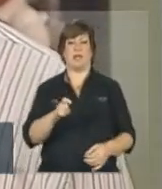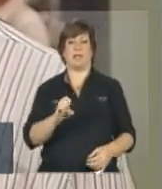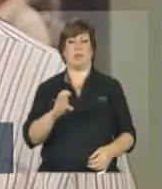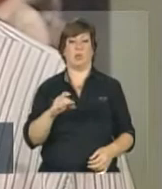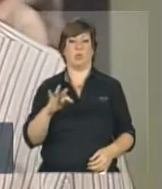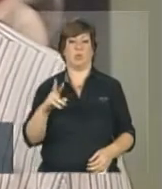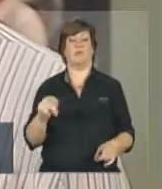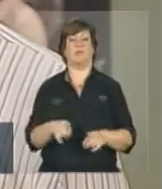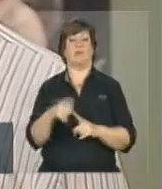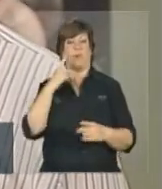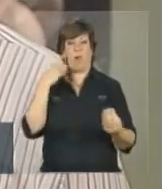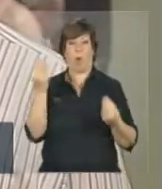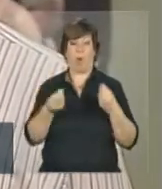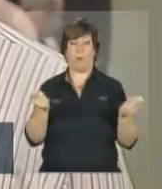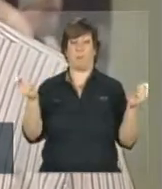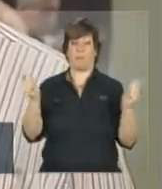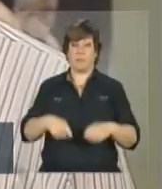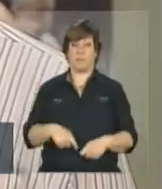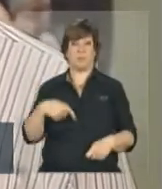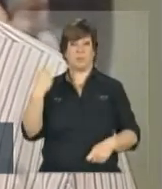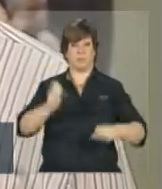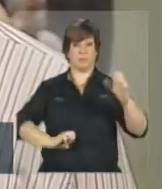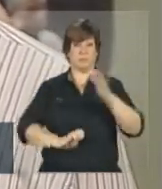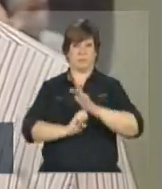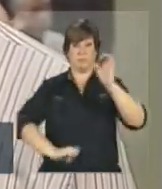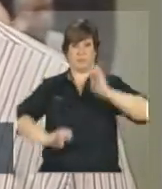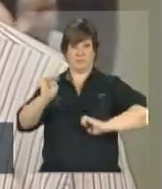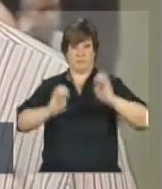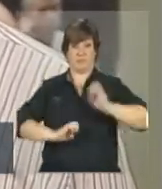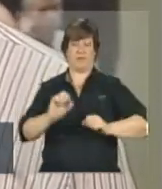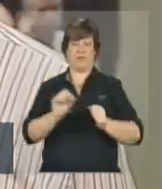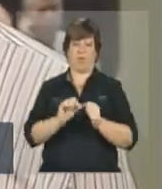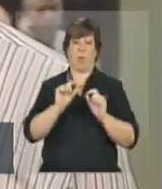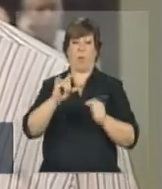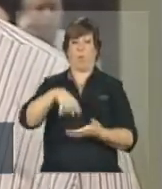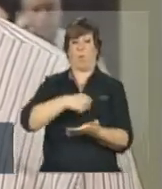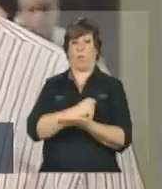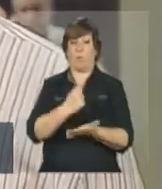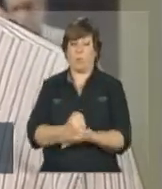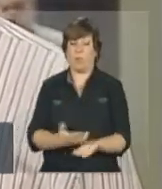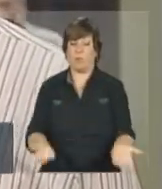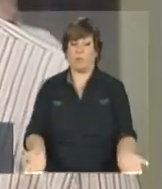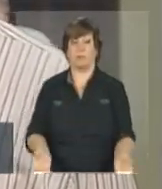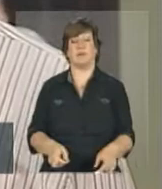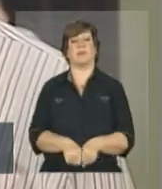executivo, capacidade das empresas de executarem o que está contratado,